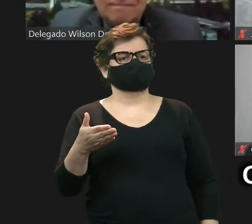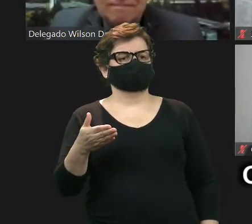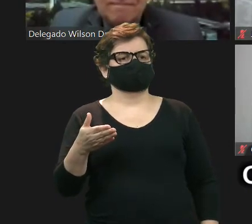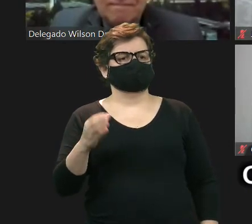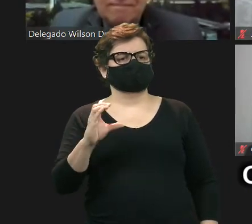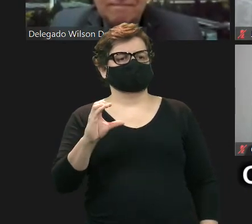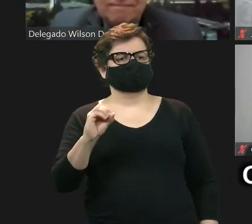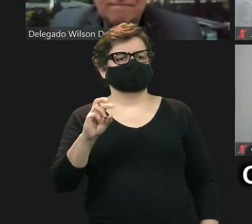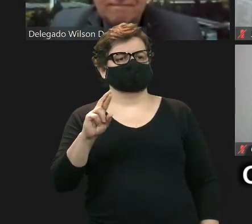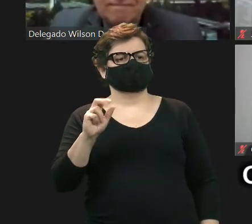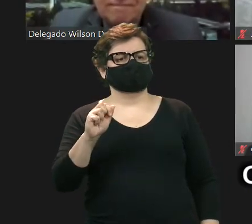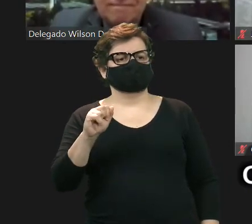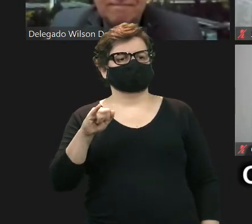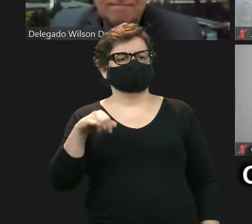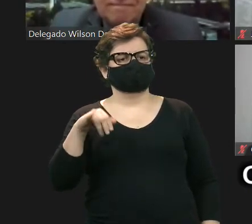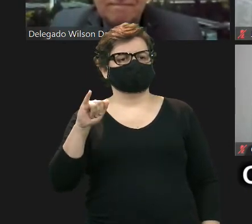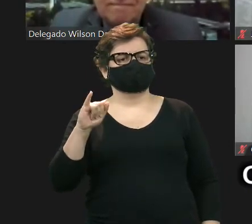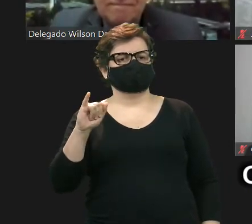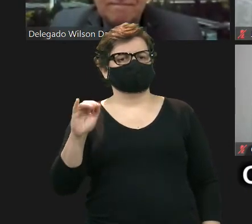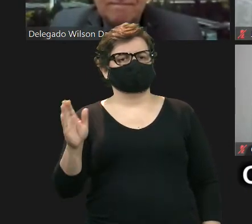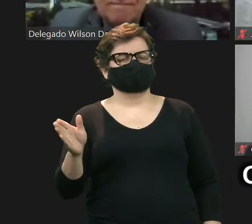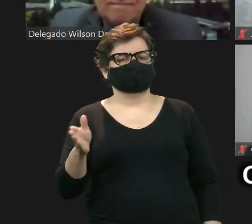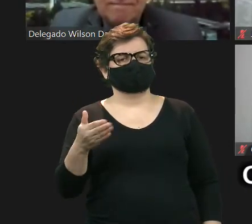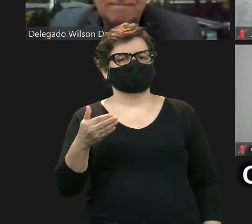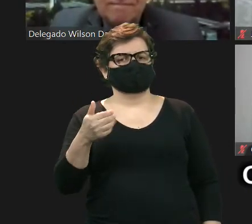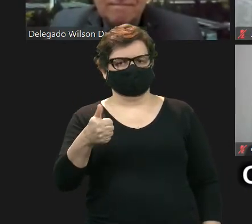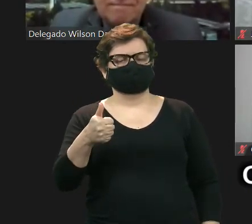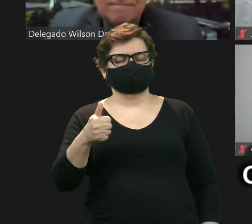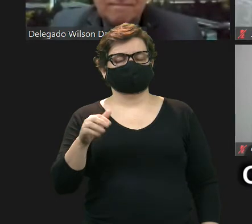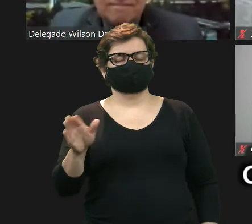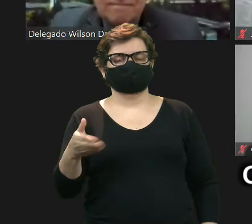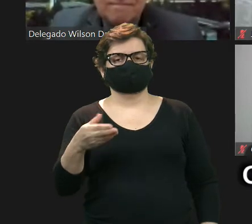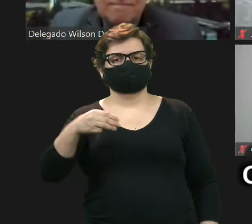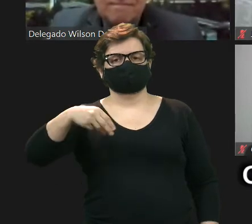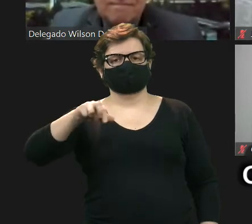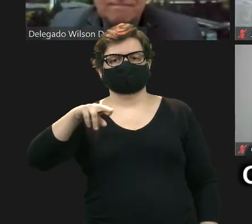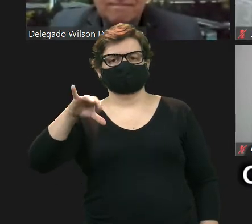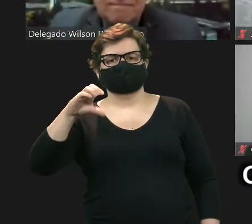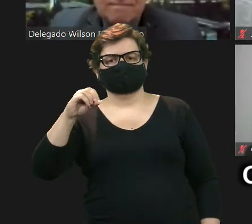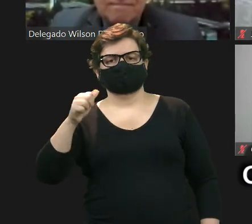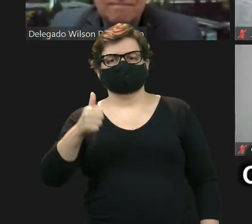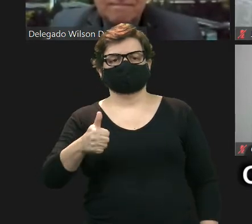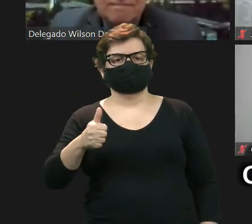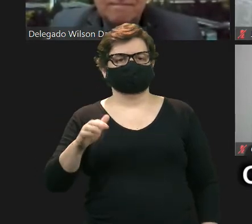professor Mário Coraine Júnior. Sim. Vereador Maurício Roberto.